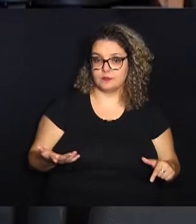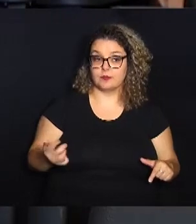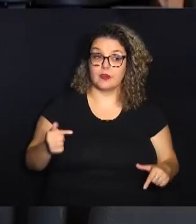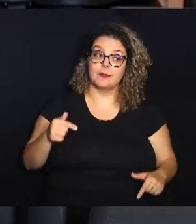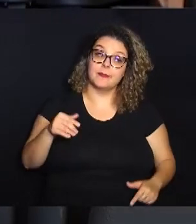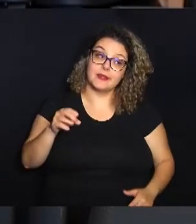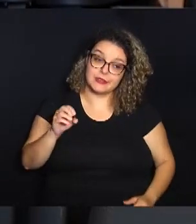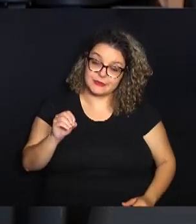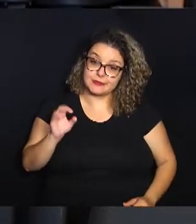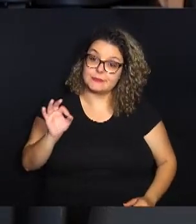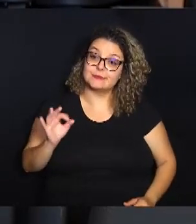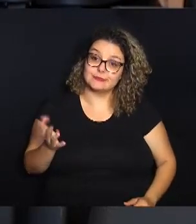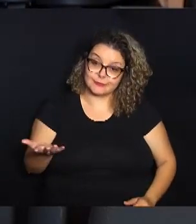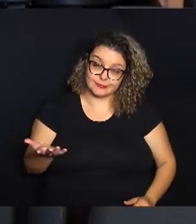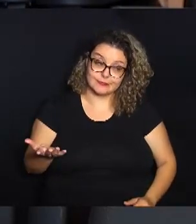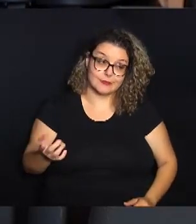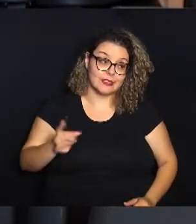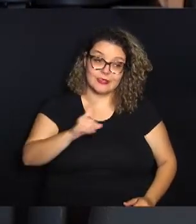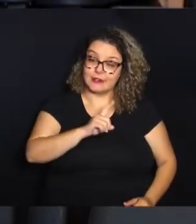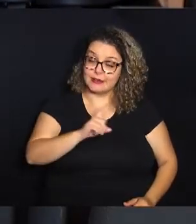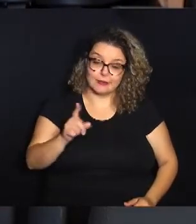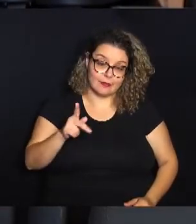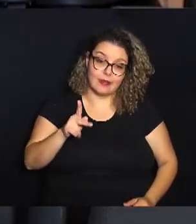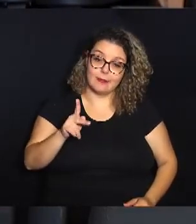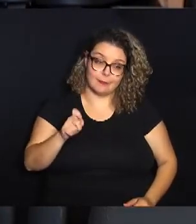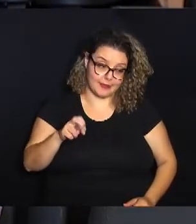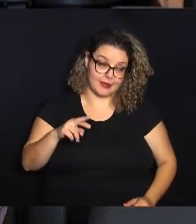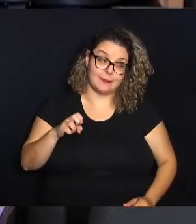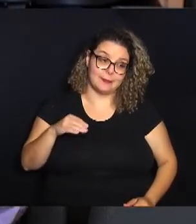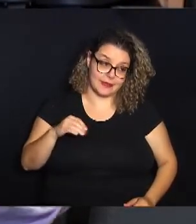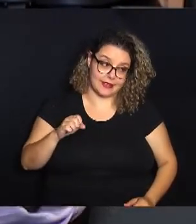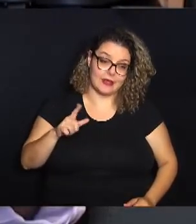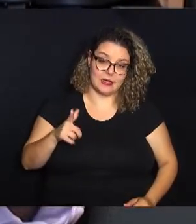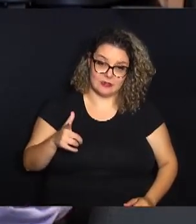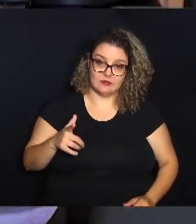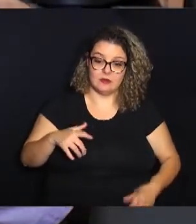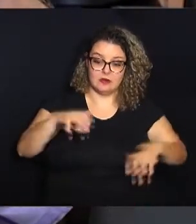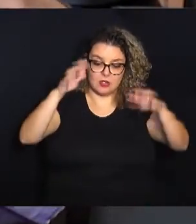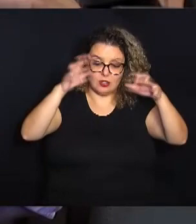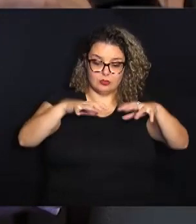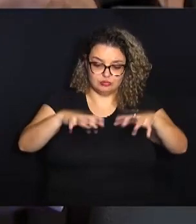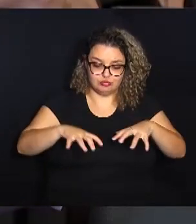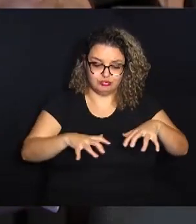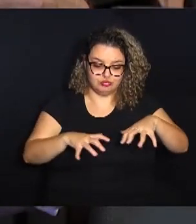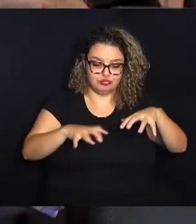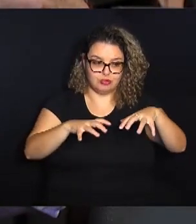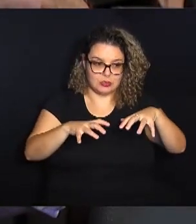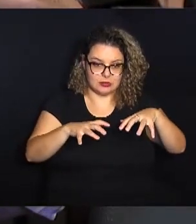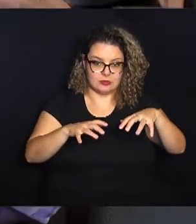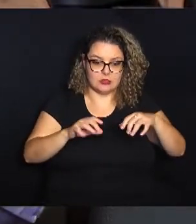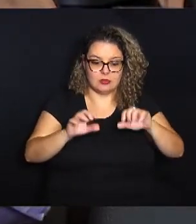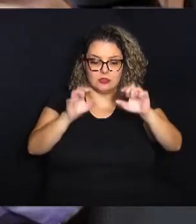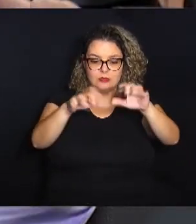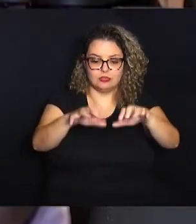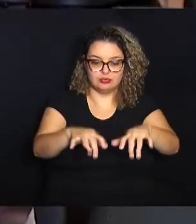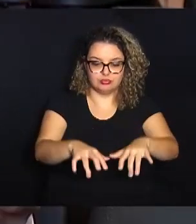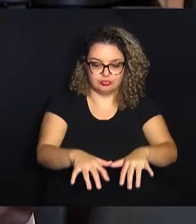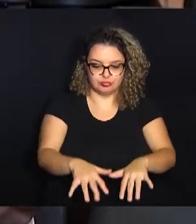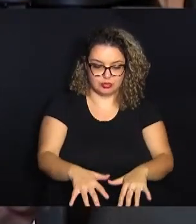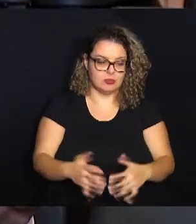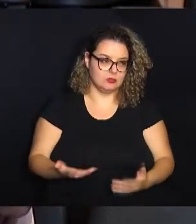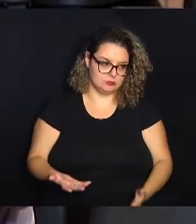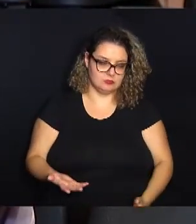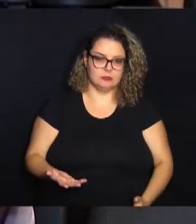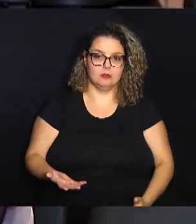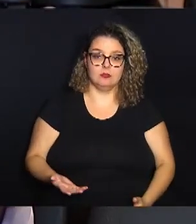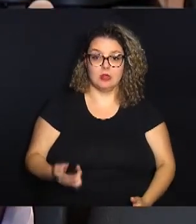70% que serão impermeáveis. Então isso vai expandindo a ideia da impermeabilização